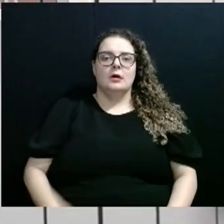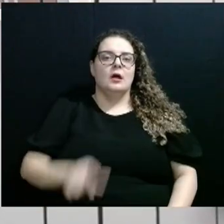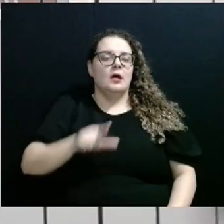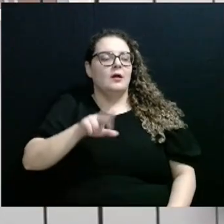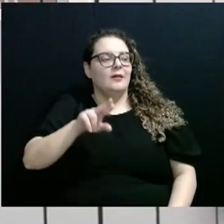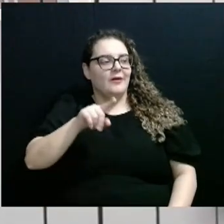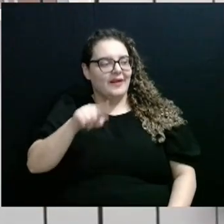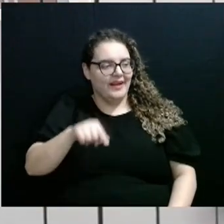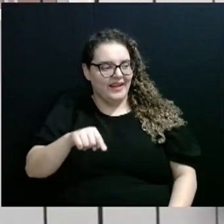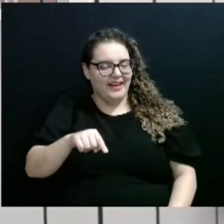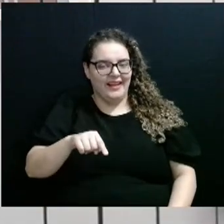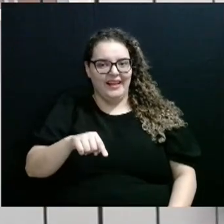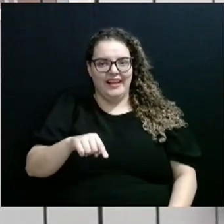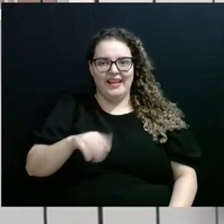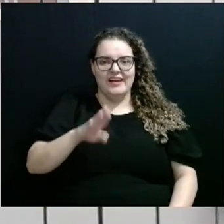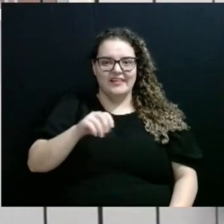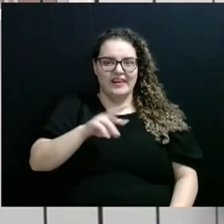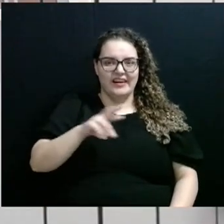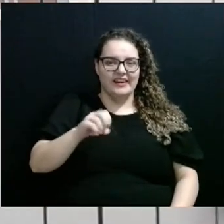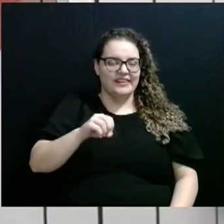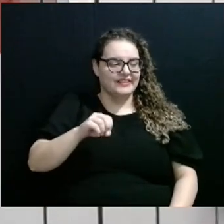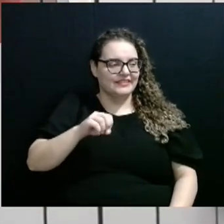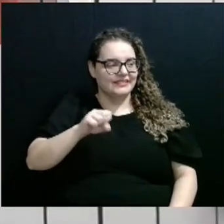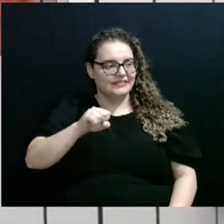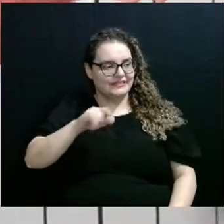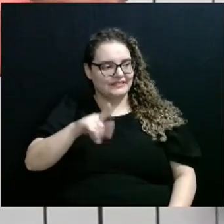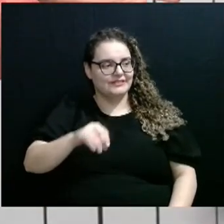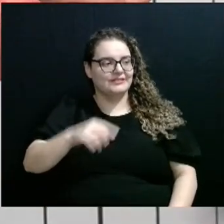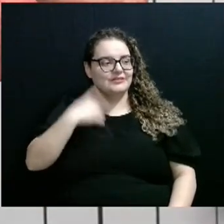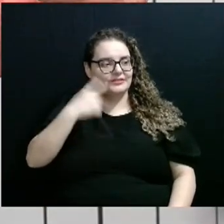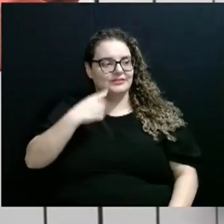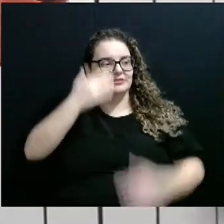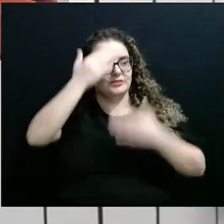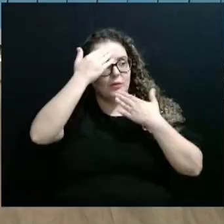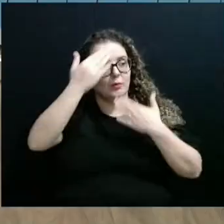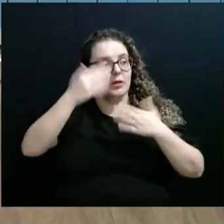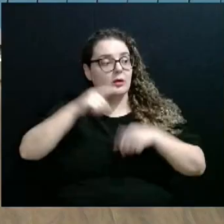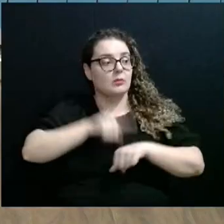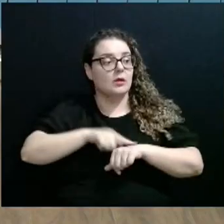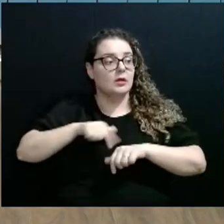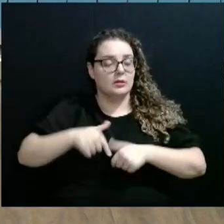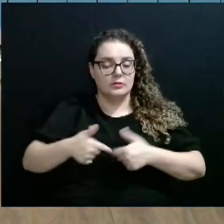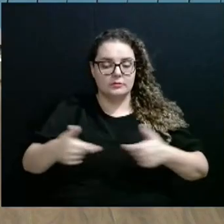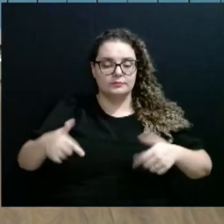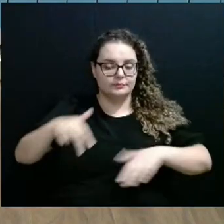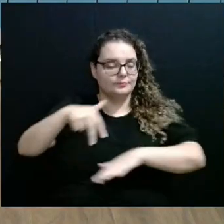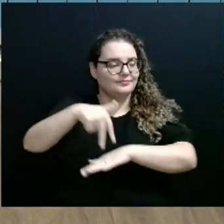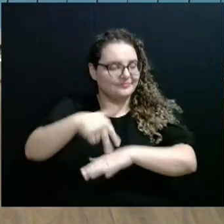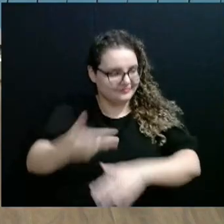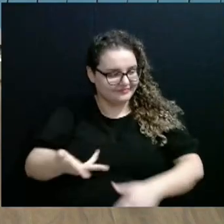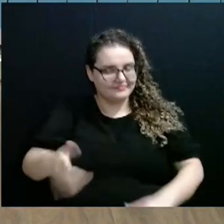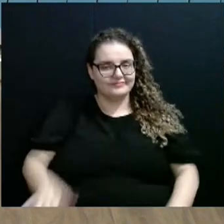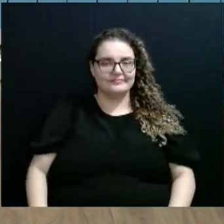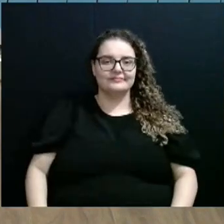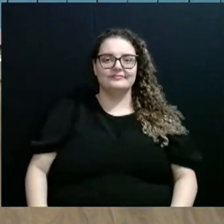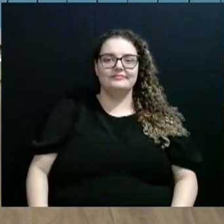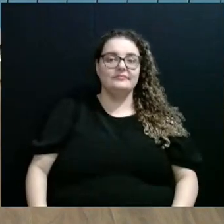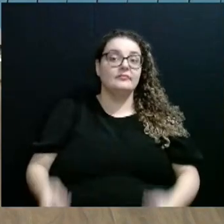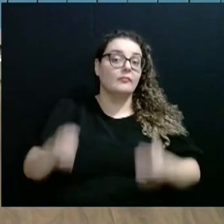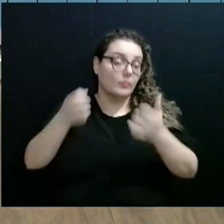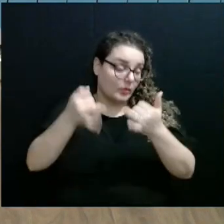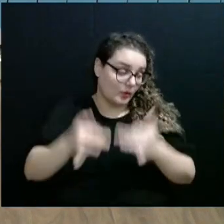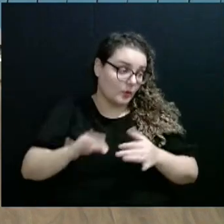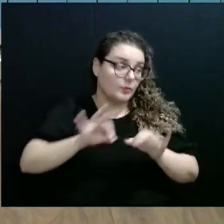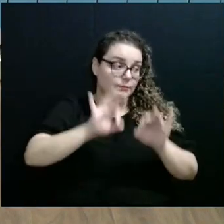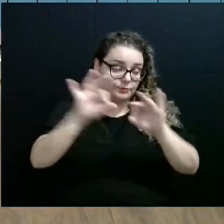Borrosino, advogado, muito obrigado novamente pela disponibilidade do seu tempo, ter explicado para quem está nos acompanhando,